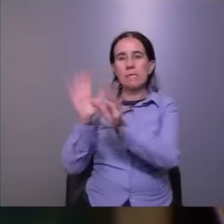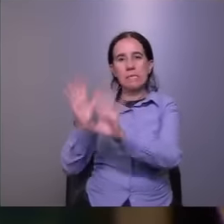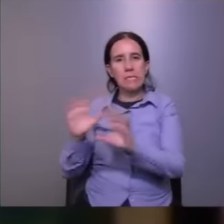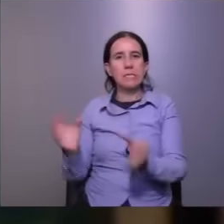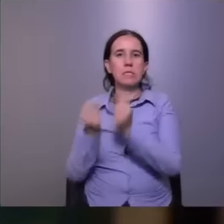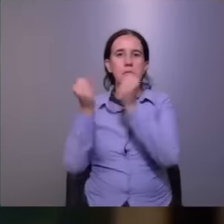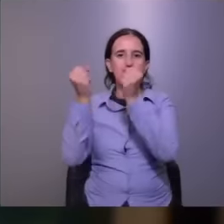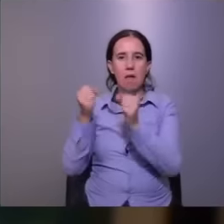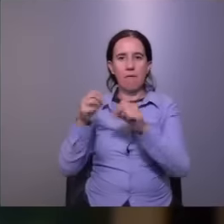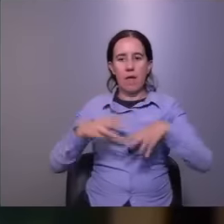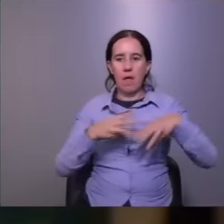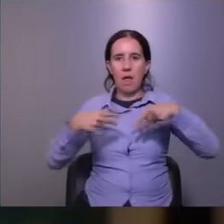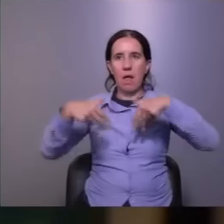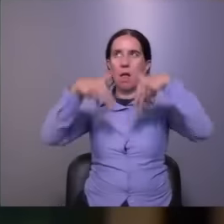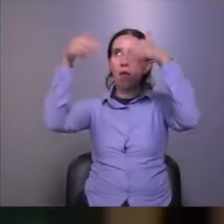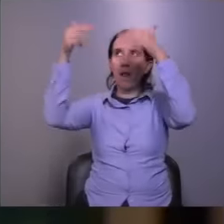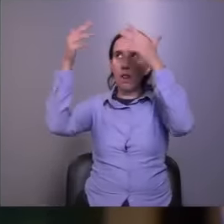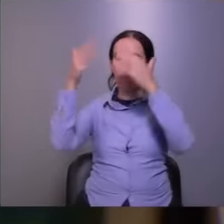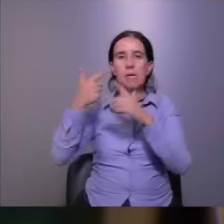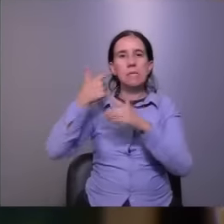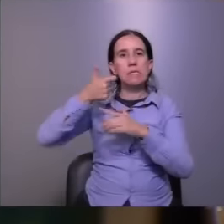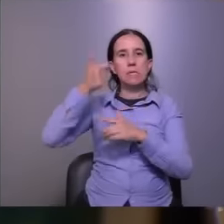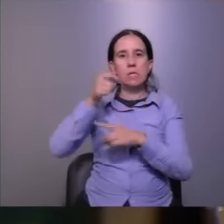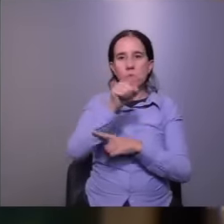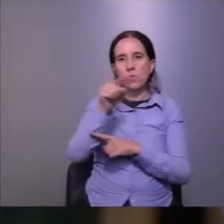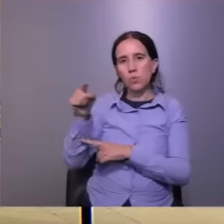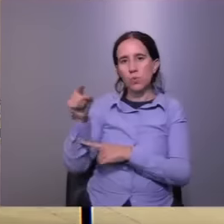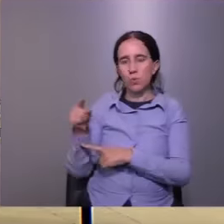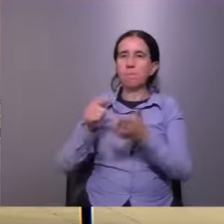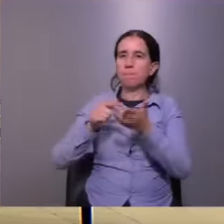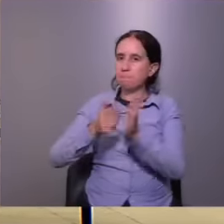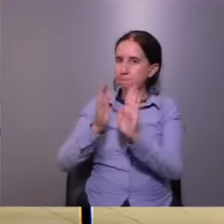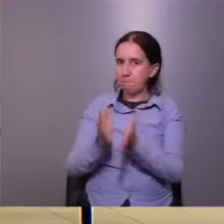Ó meu Jesus, perdoai-nos e livrai-nos do fogo do inferno.